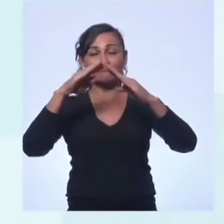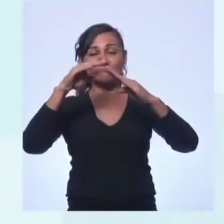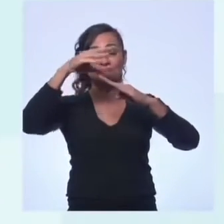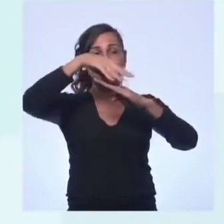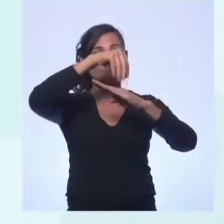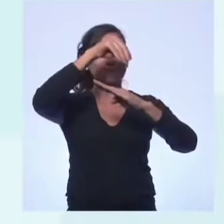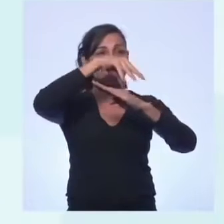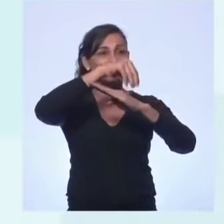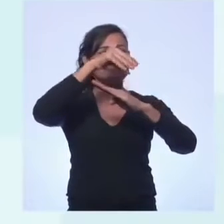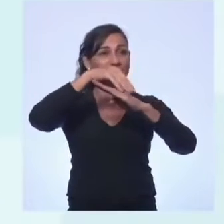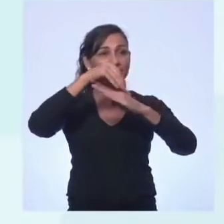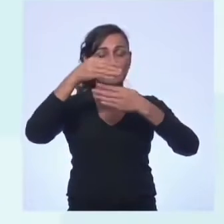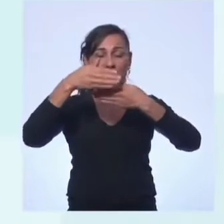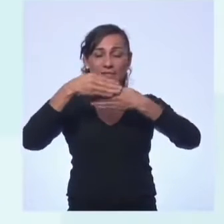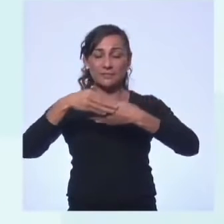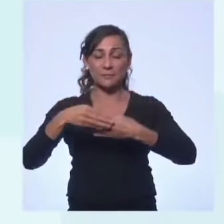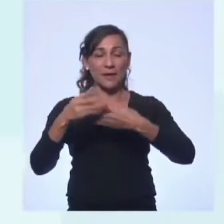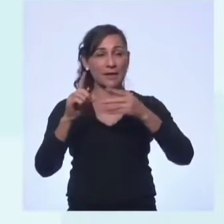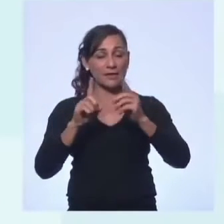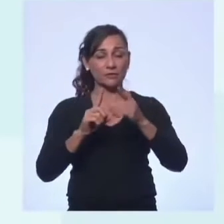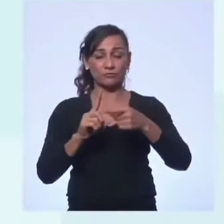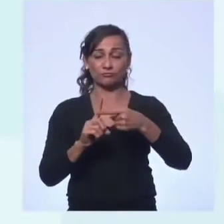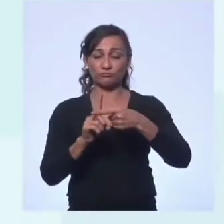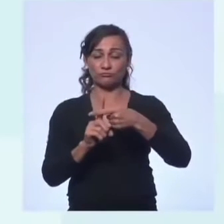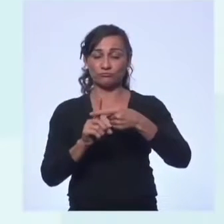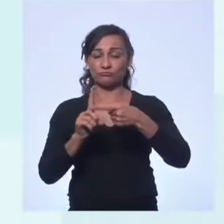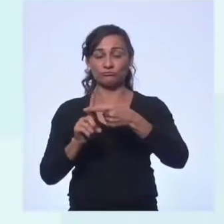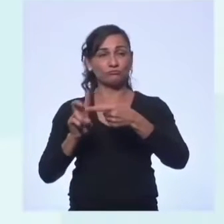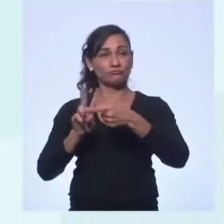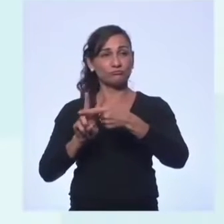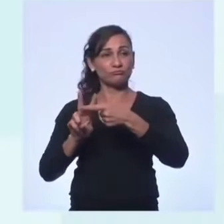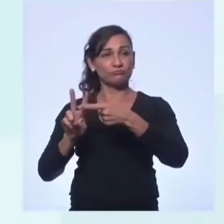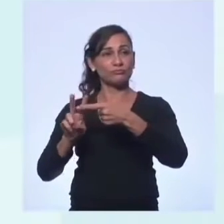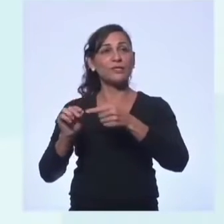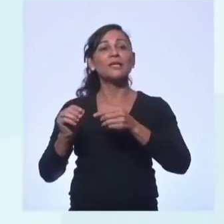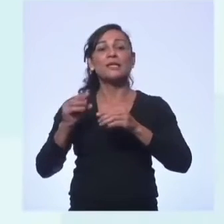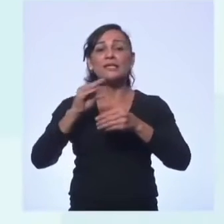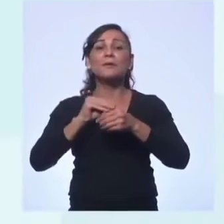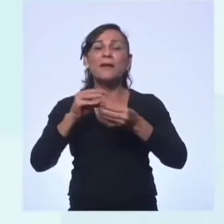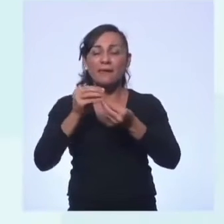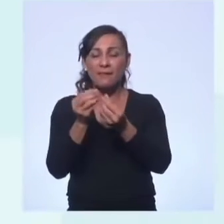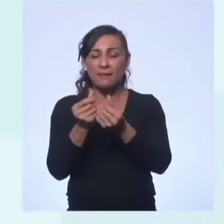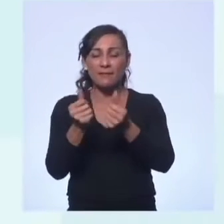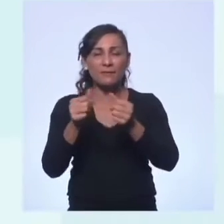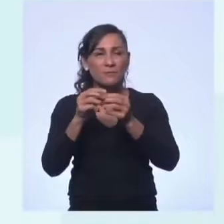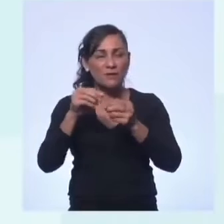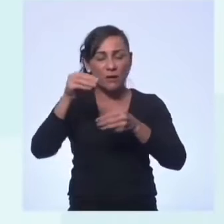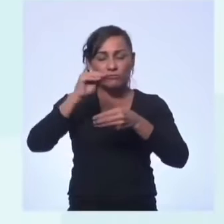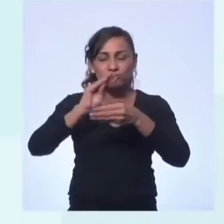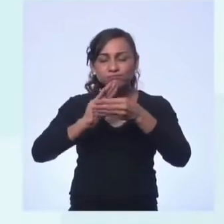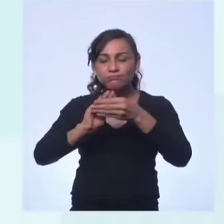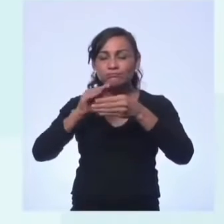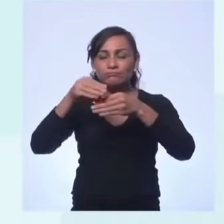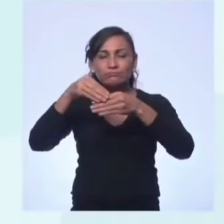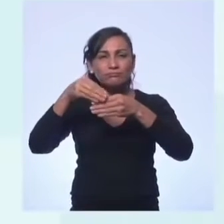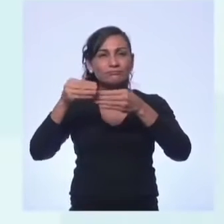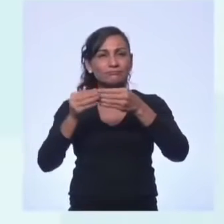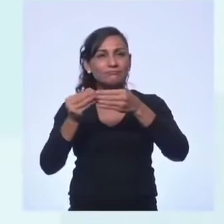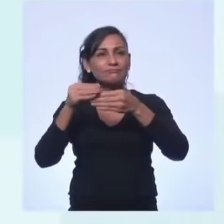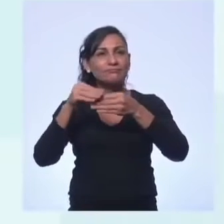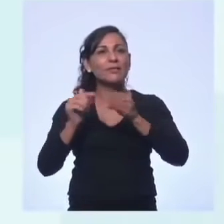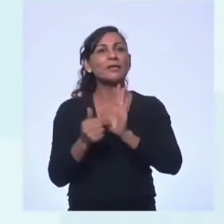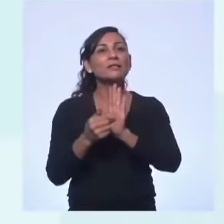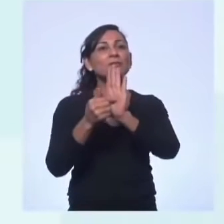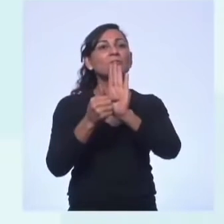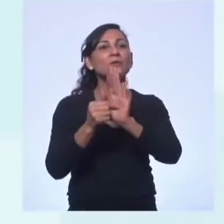as paredes de galhos entraçados e o emprego do barro. Então a gente observa uma imagem, né, que mostra